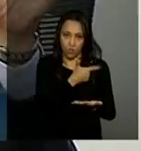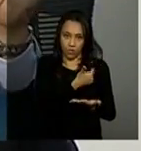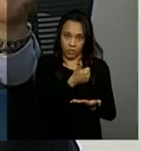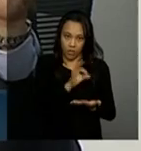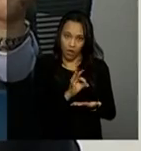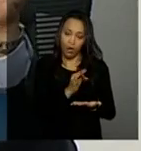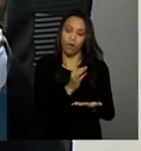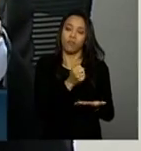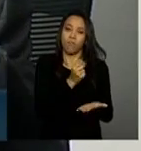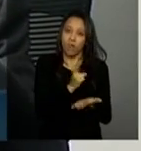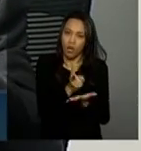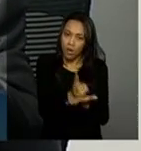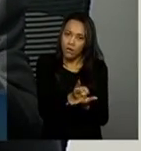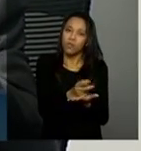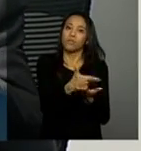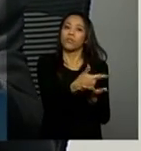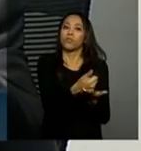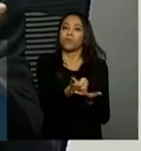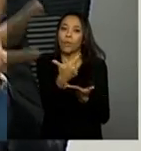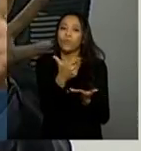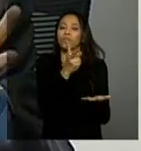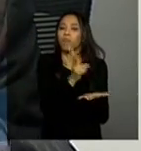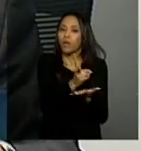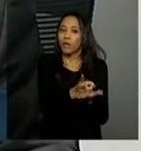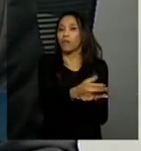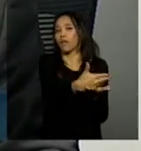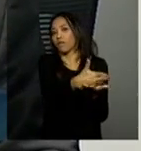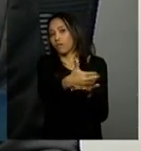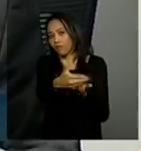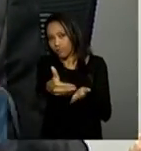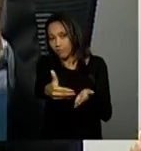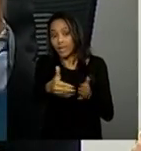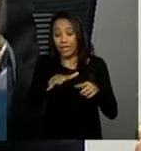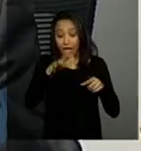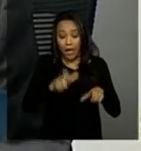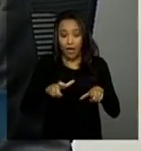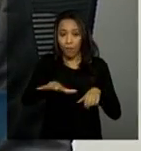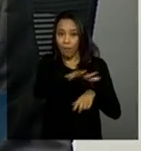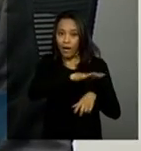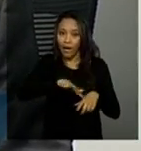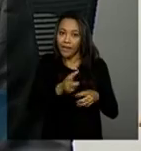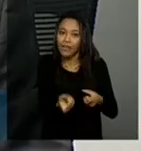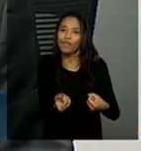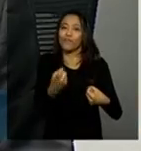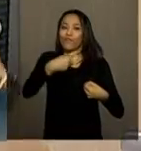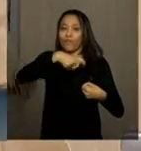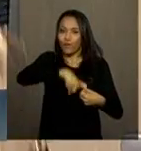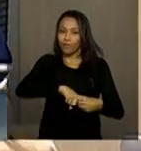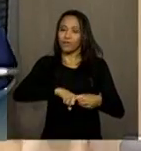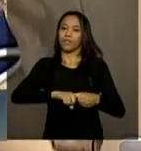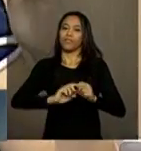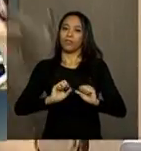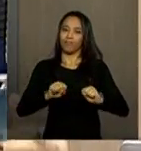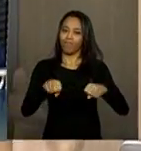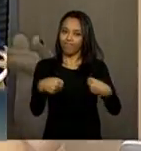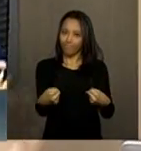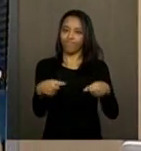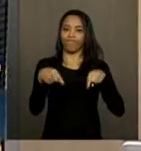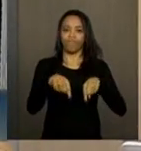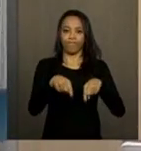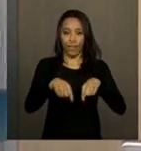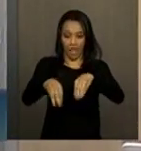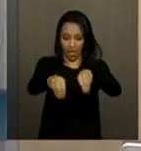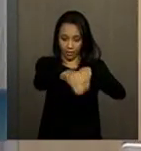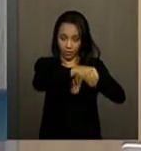trajetória, ela está constantemente classificada como área em recomposição. A outra área de 172 A outra,